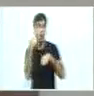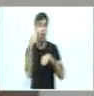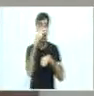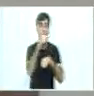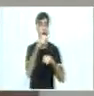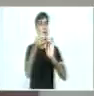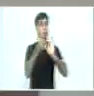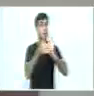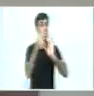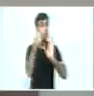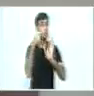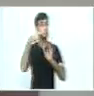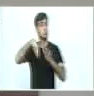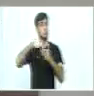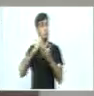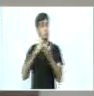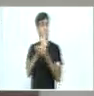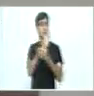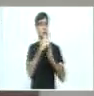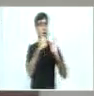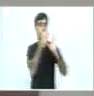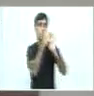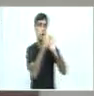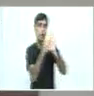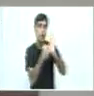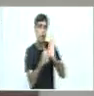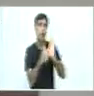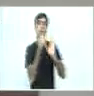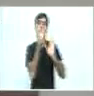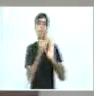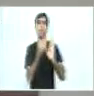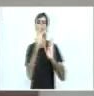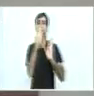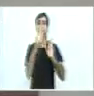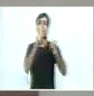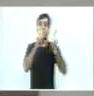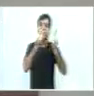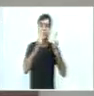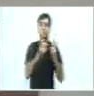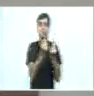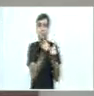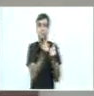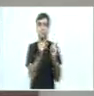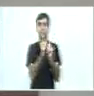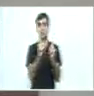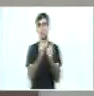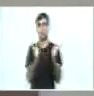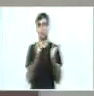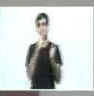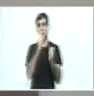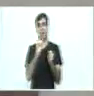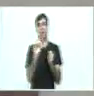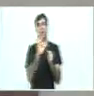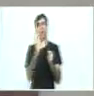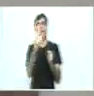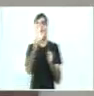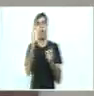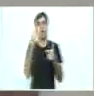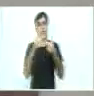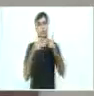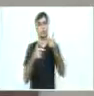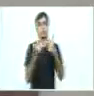de aprovar aqueles pontos dentro do novo plano de cargos e salário que não tem pendência financeira, que não vai